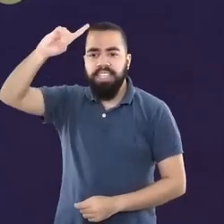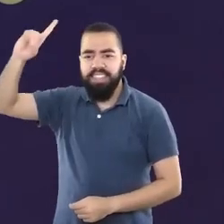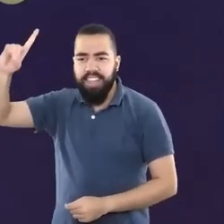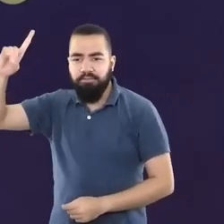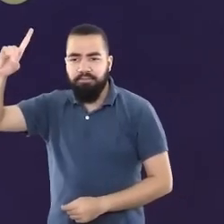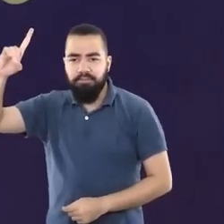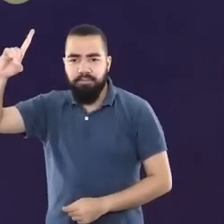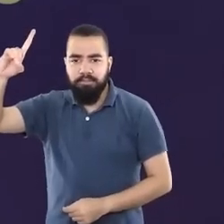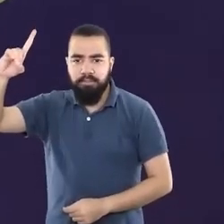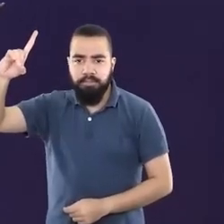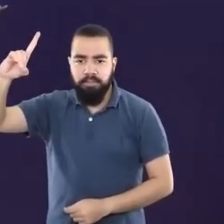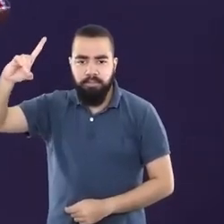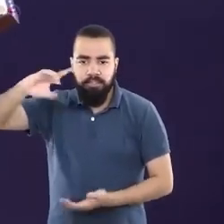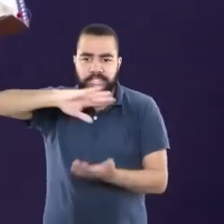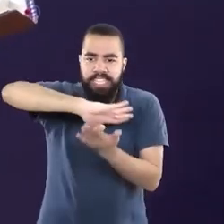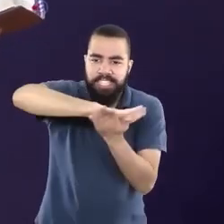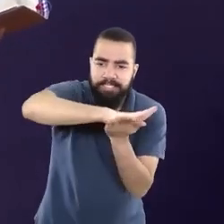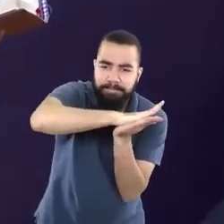desesperadamente.